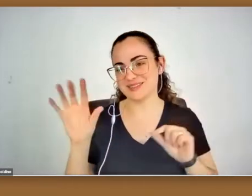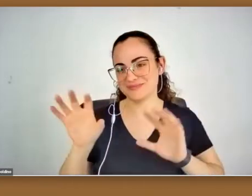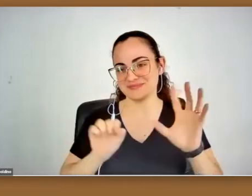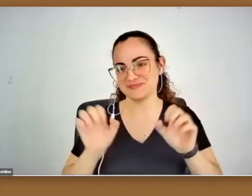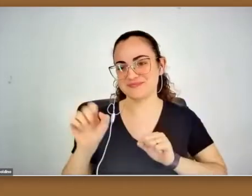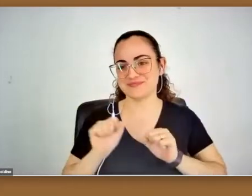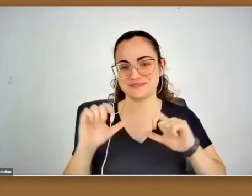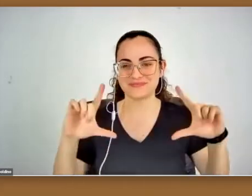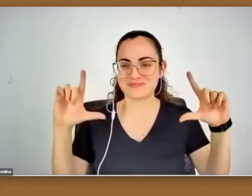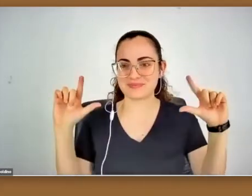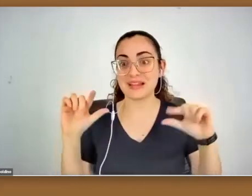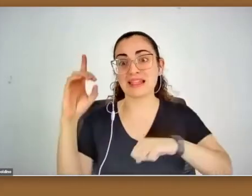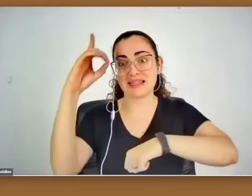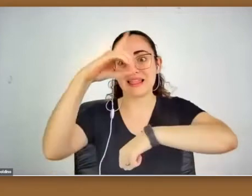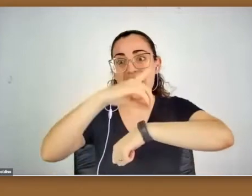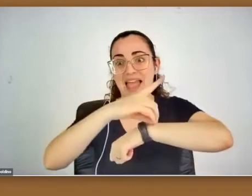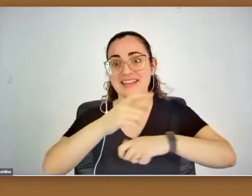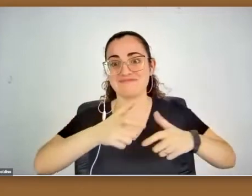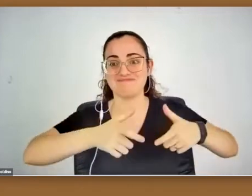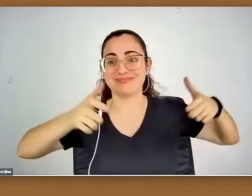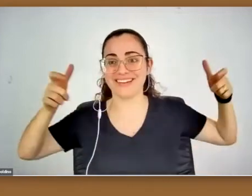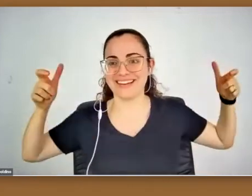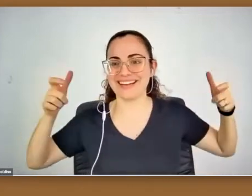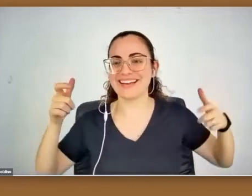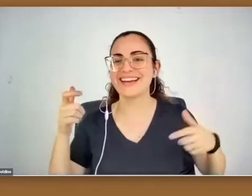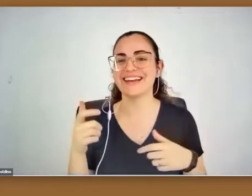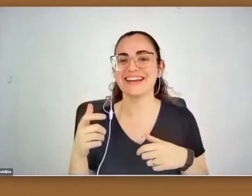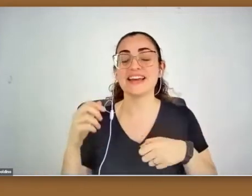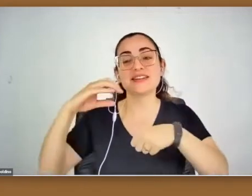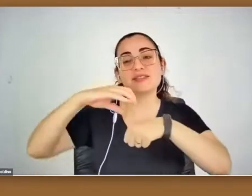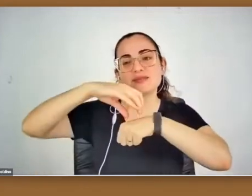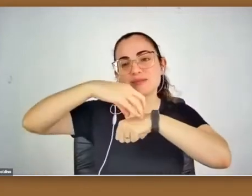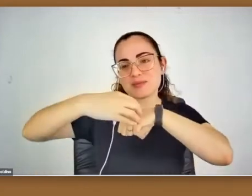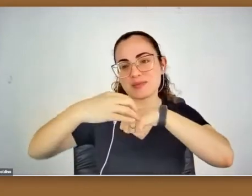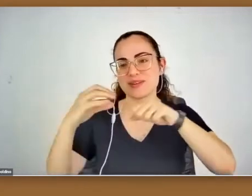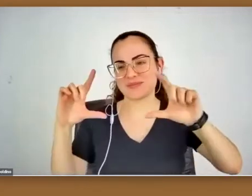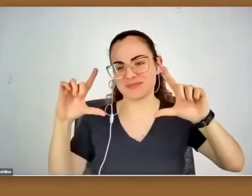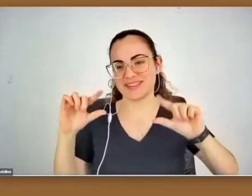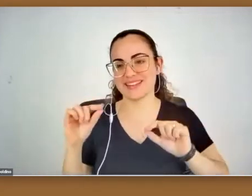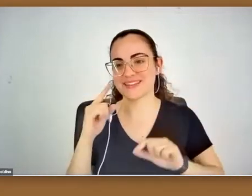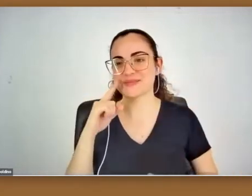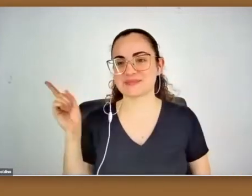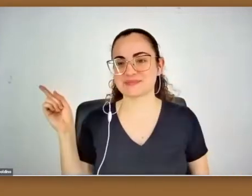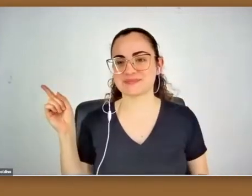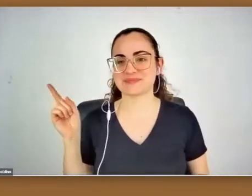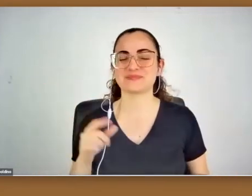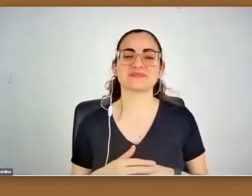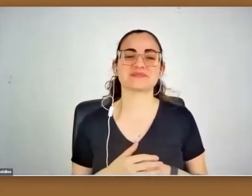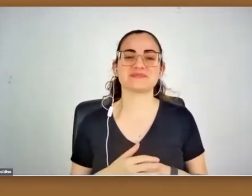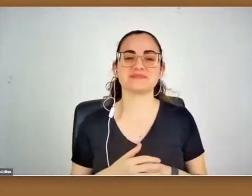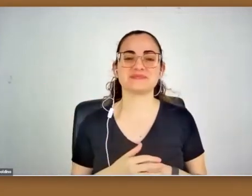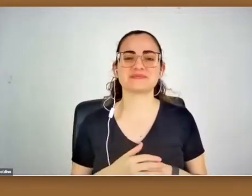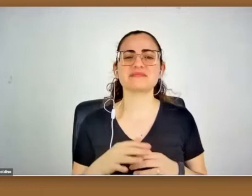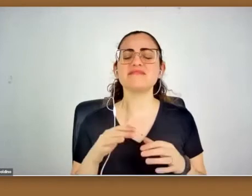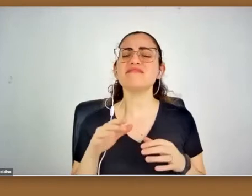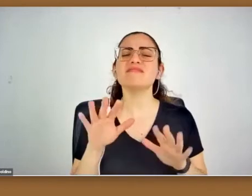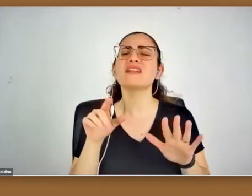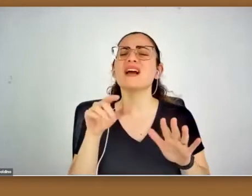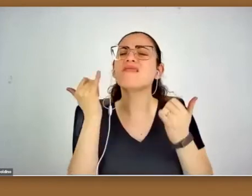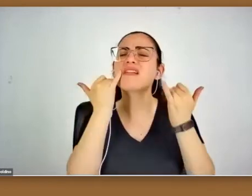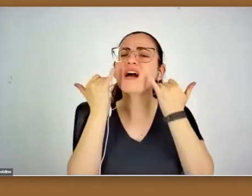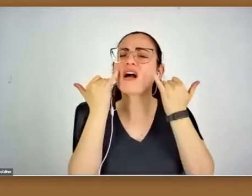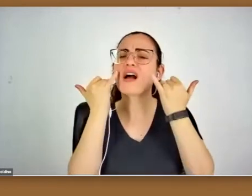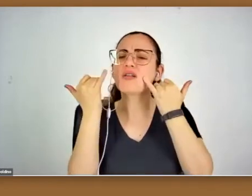o de dengue. Embora, pessoal, é uma coisa importante a gente falar, esses dados, eles vêm do governo, tá?